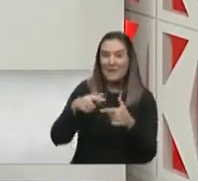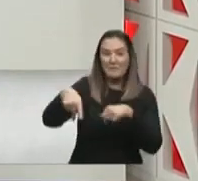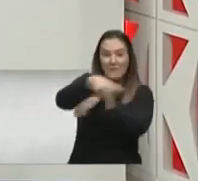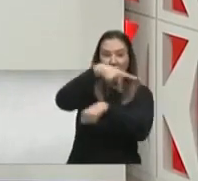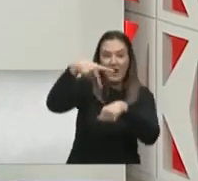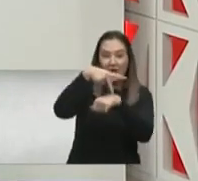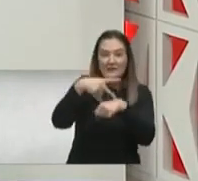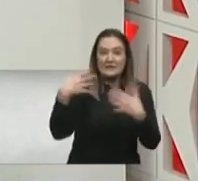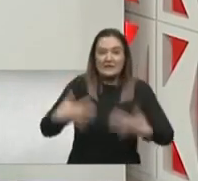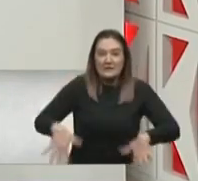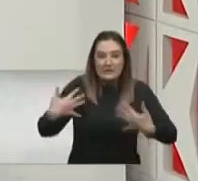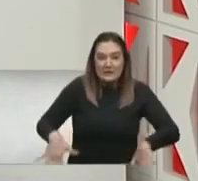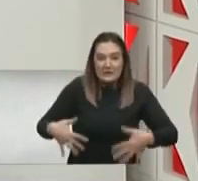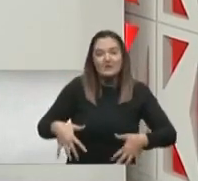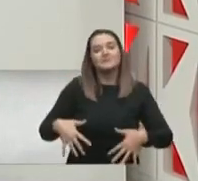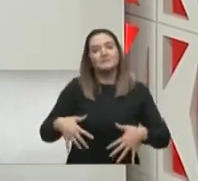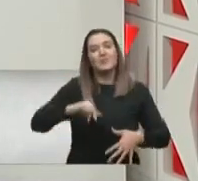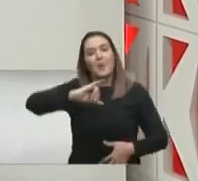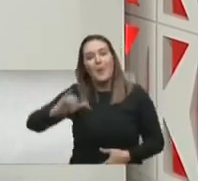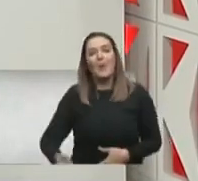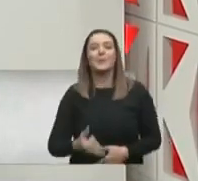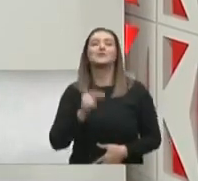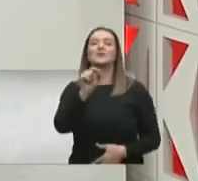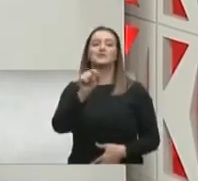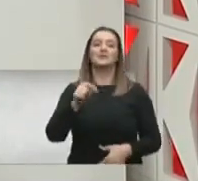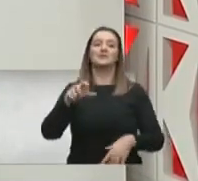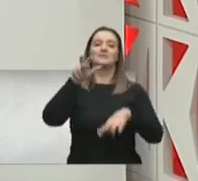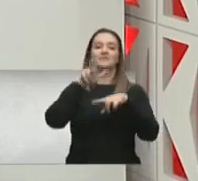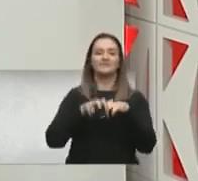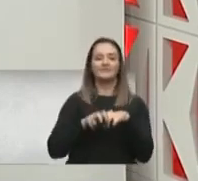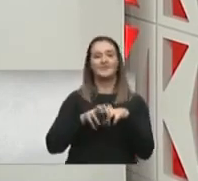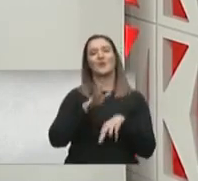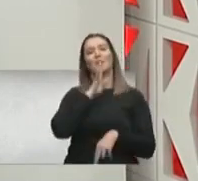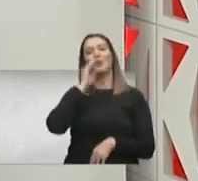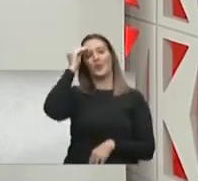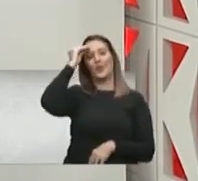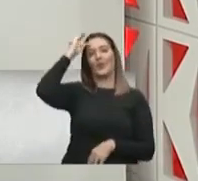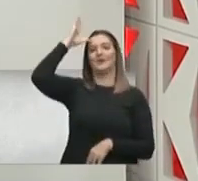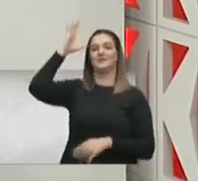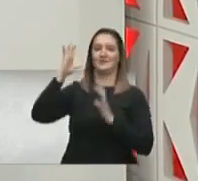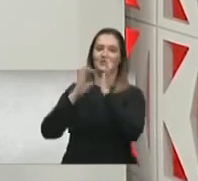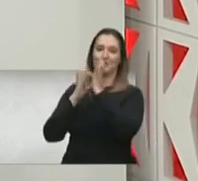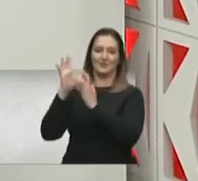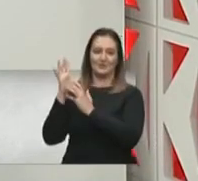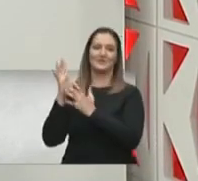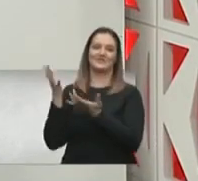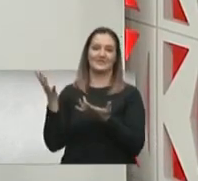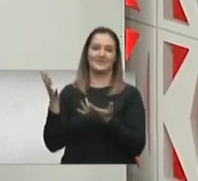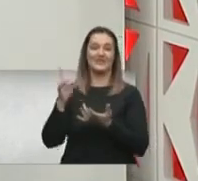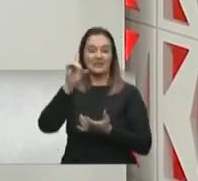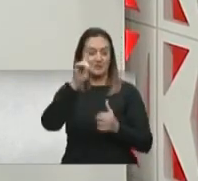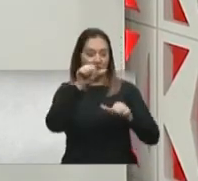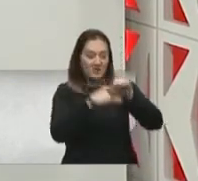você conhecer a Jesus e a salvação. Deus transforma as obras do mal em coisas boas.